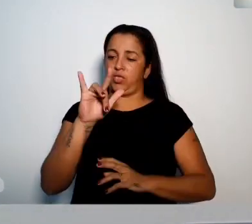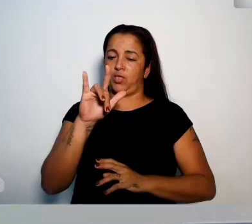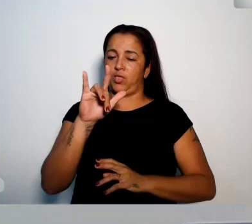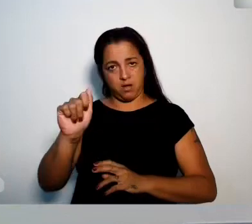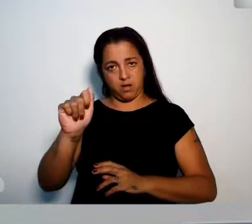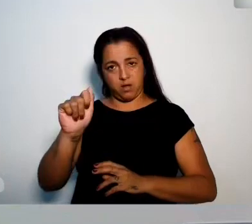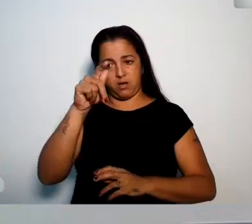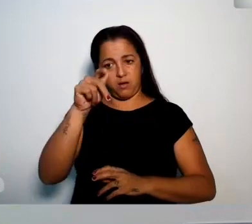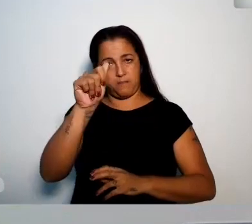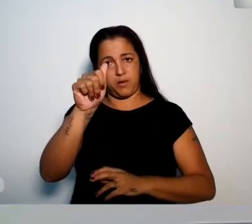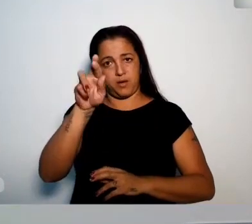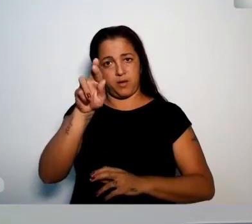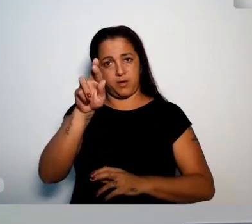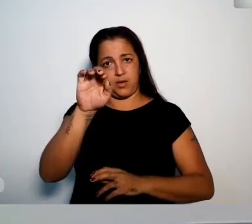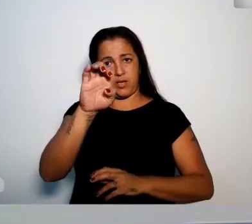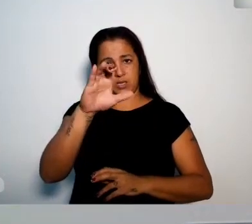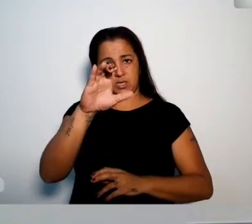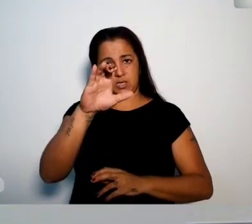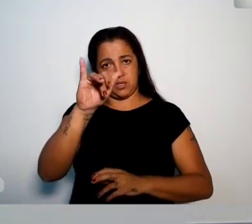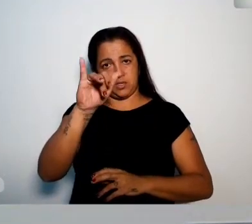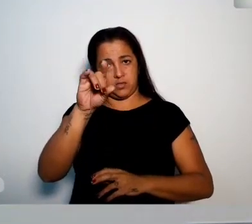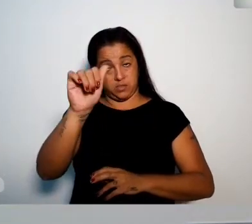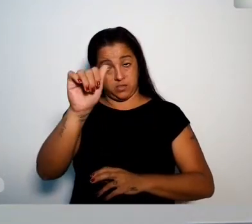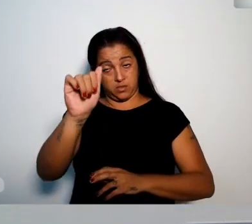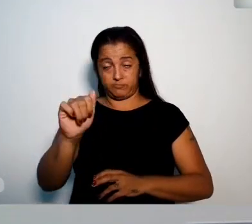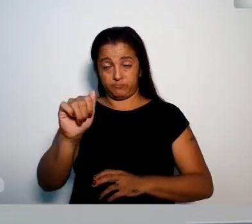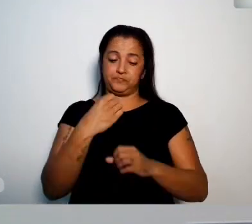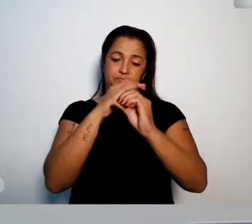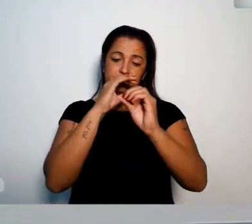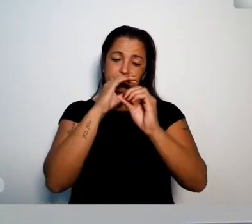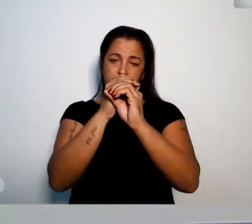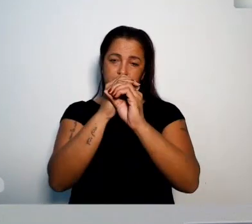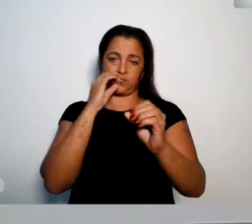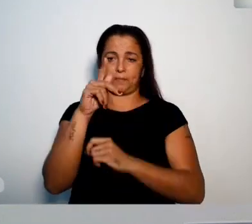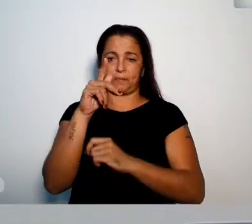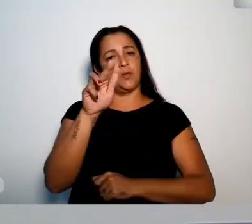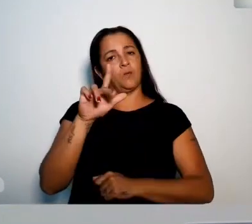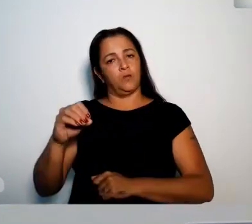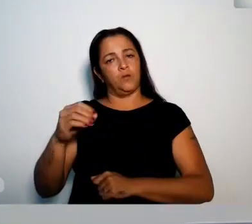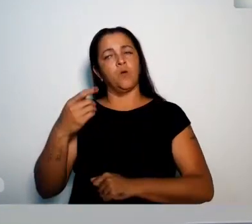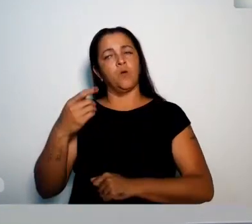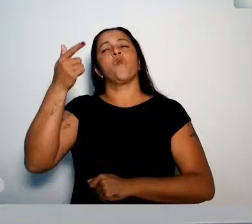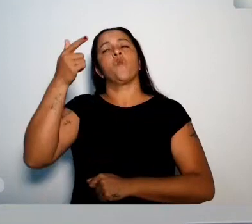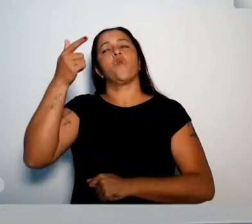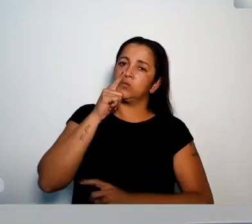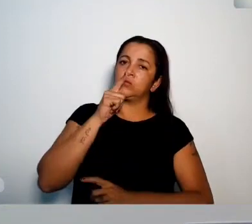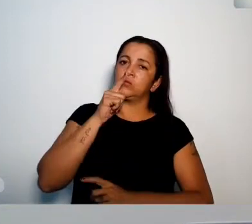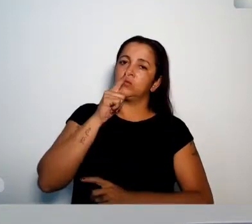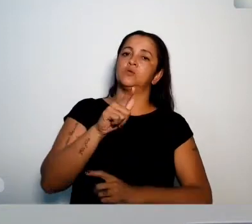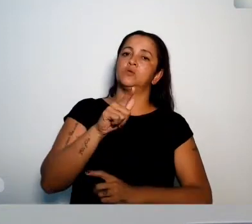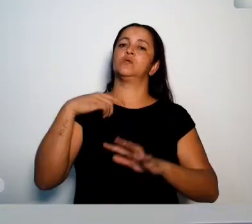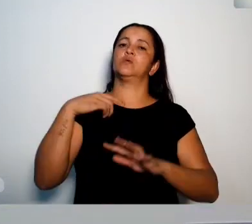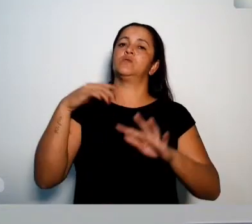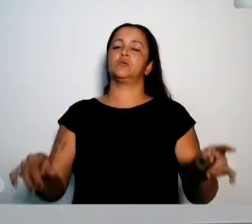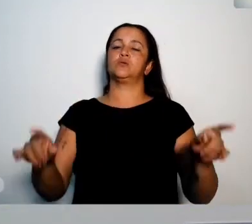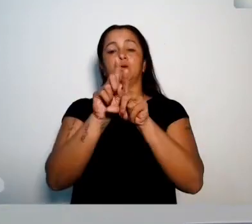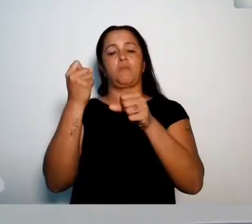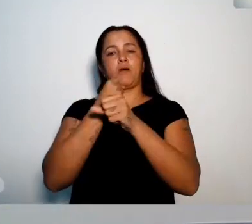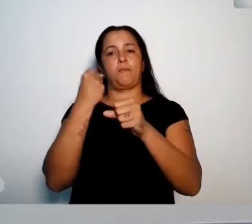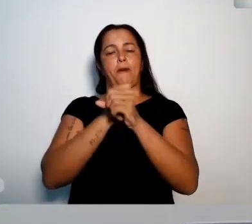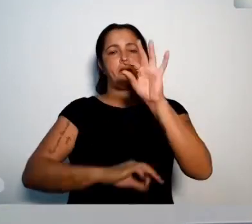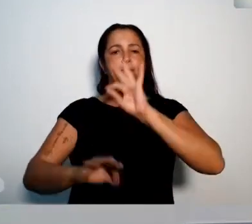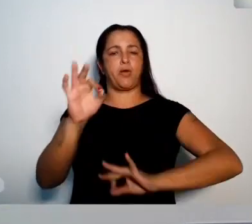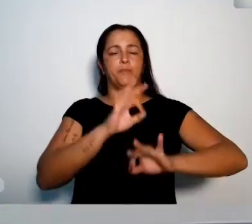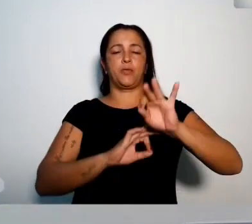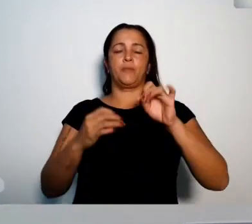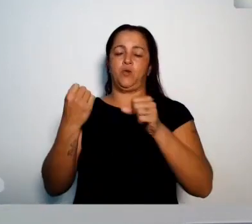da Educação, o projeto está em andamento, então mais uma conquista. Fico feliz também com a reforma e construção do